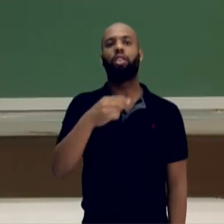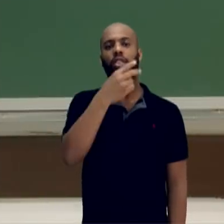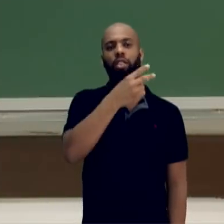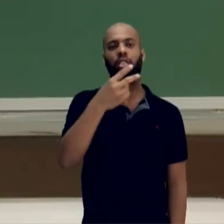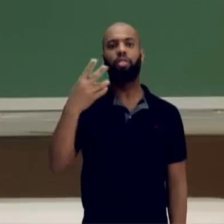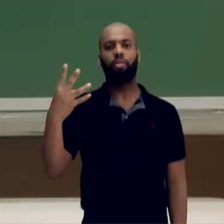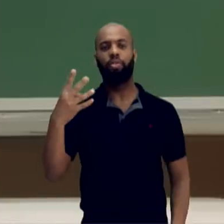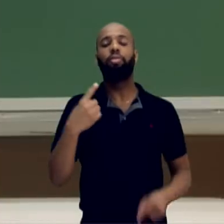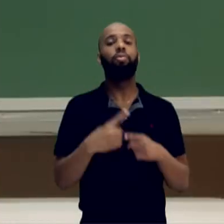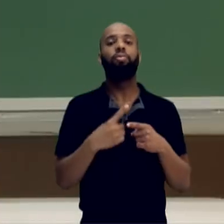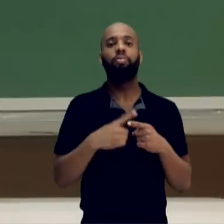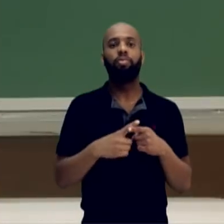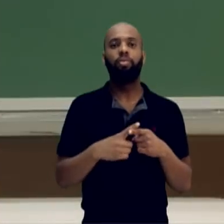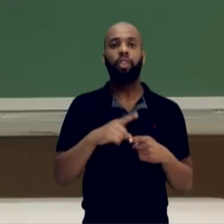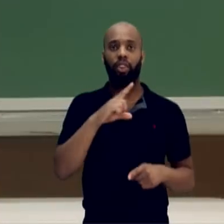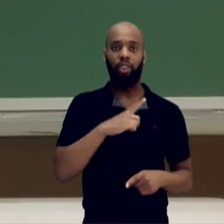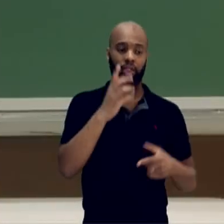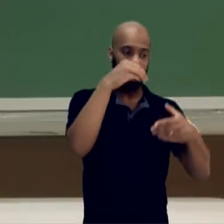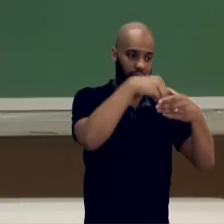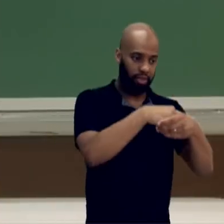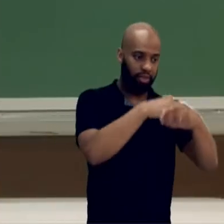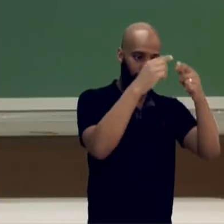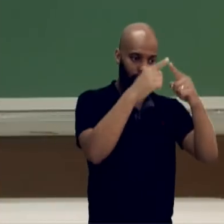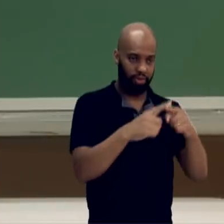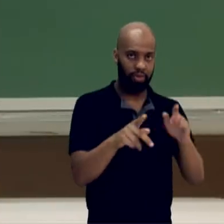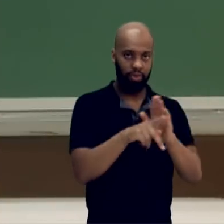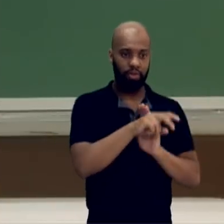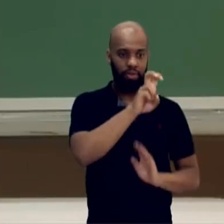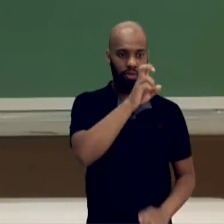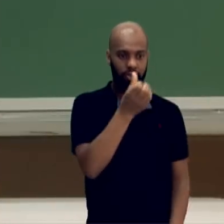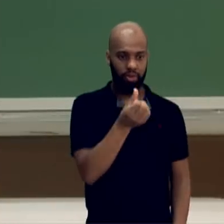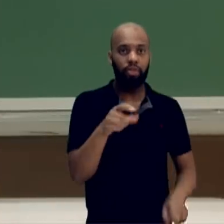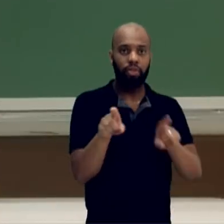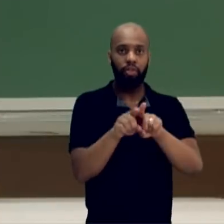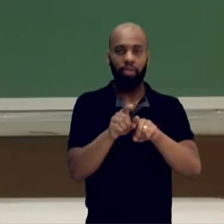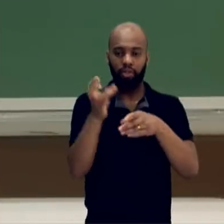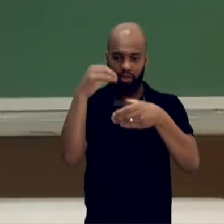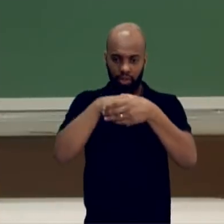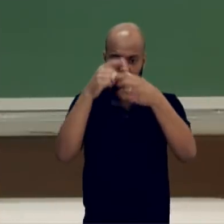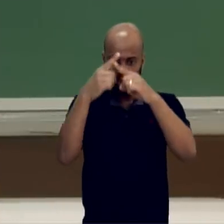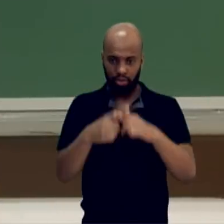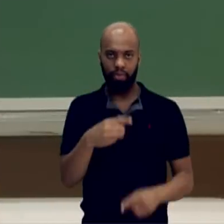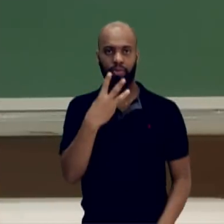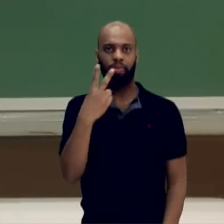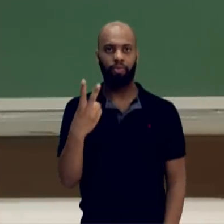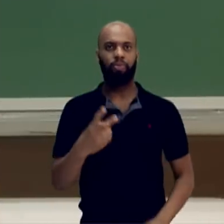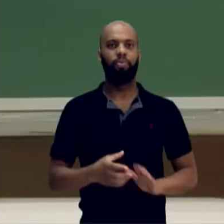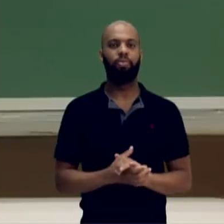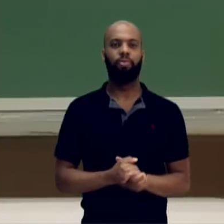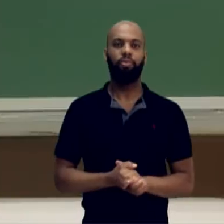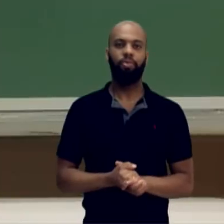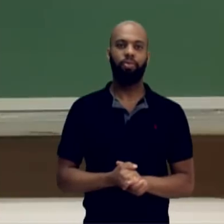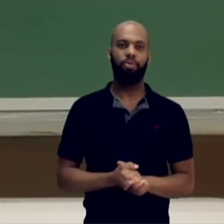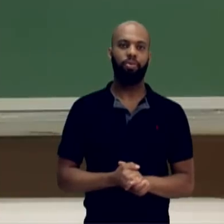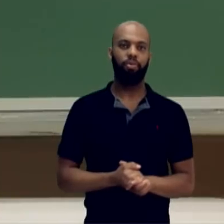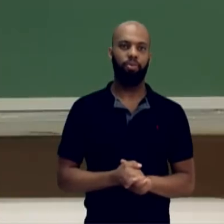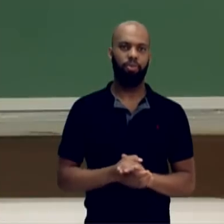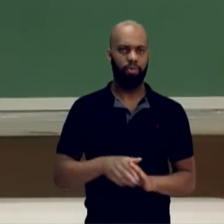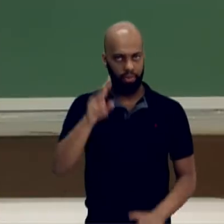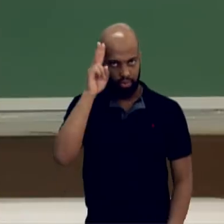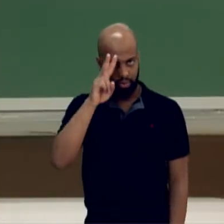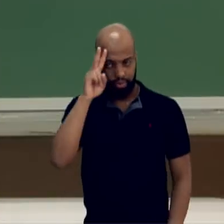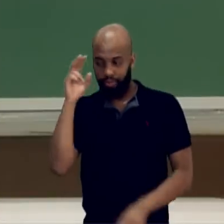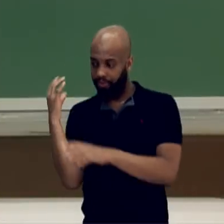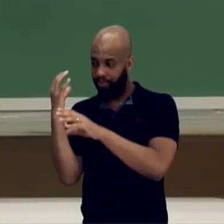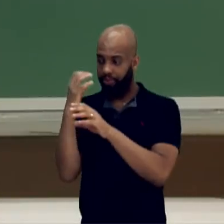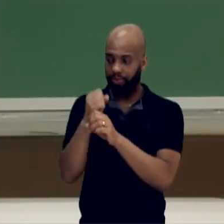224. Por quê? Porque ele é comum tanto no 56 quanto no 32. Interessante? Lembraram a questão